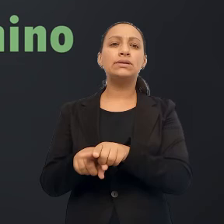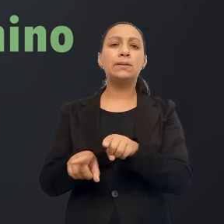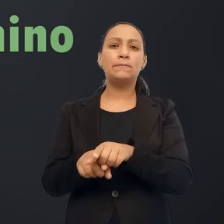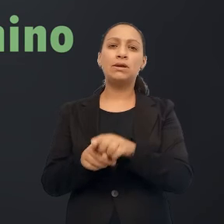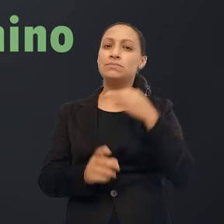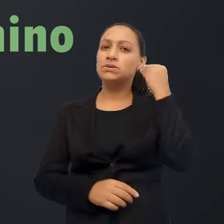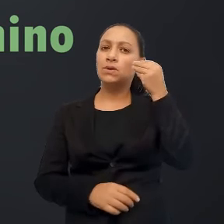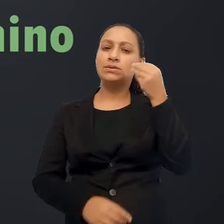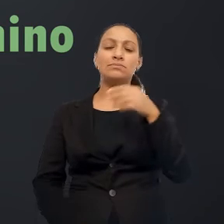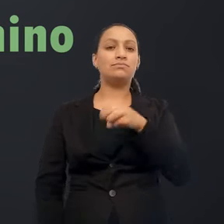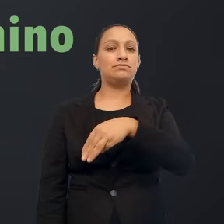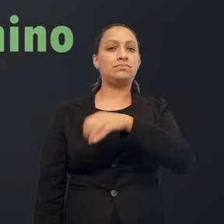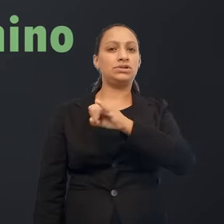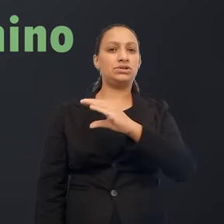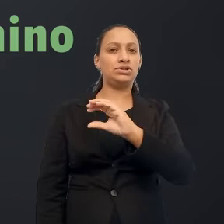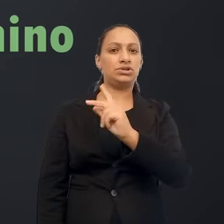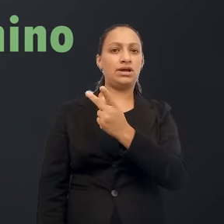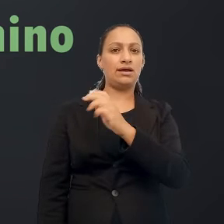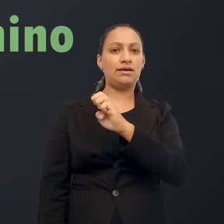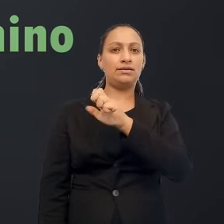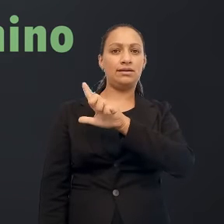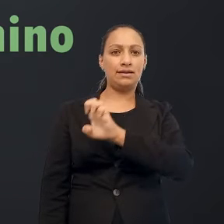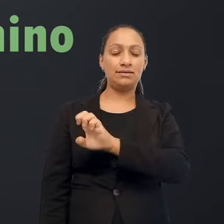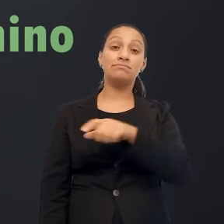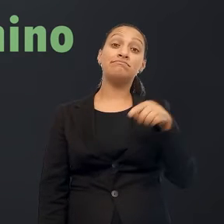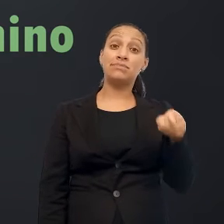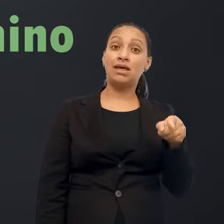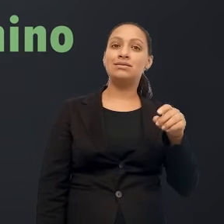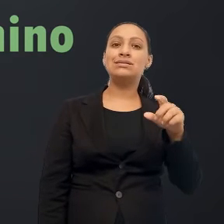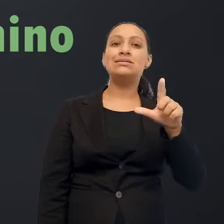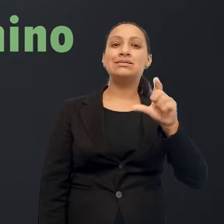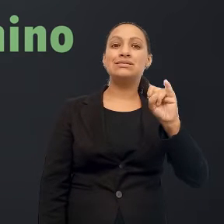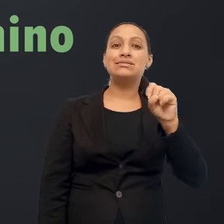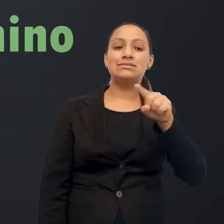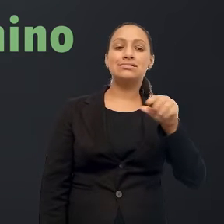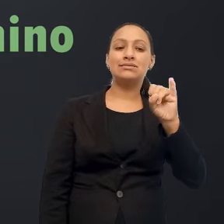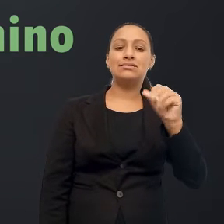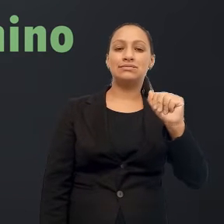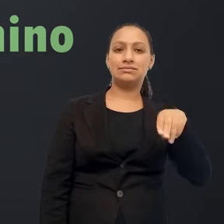Michele Trindade. Olá, Lisiana e Michele, sejam bem-vindas.